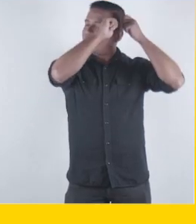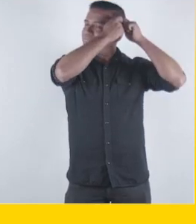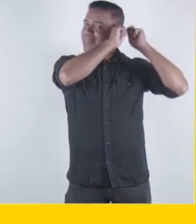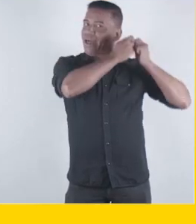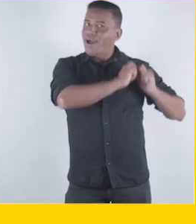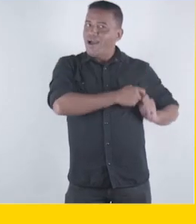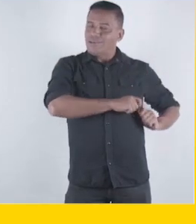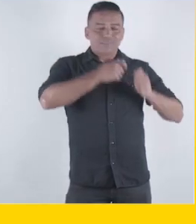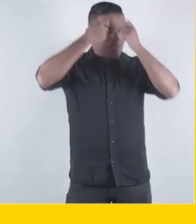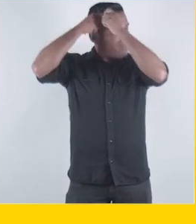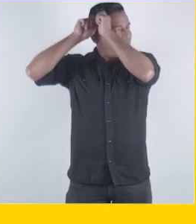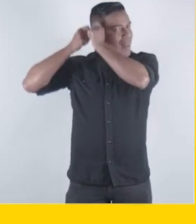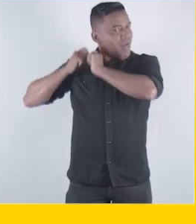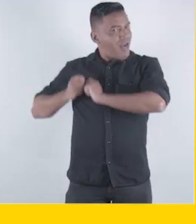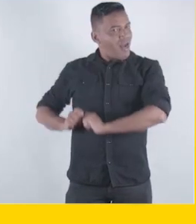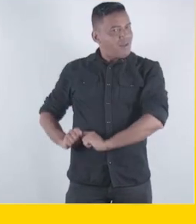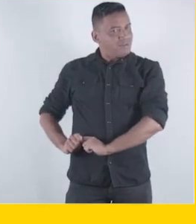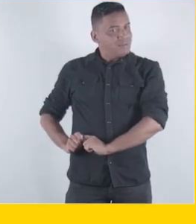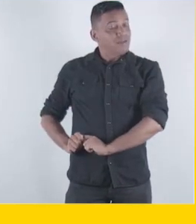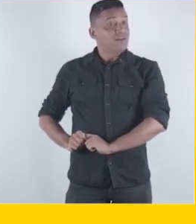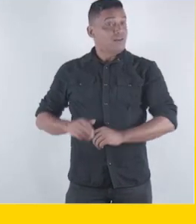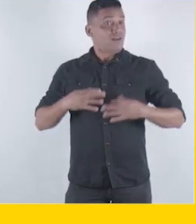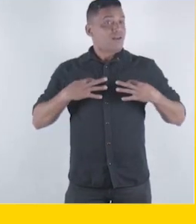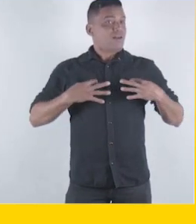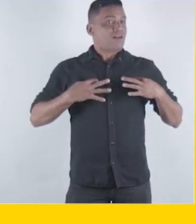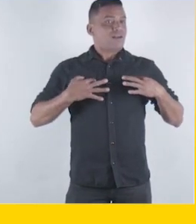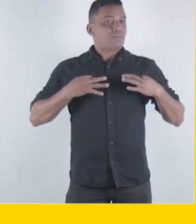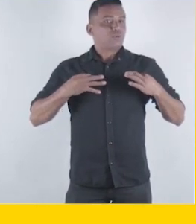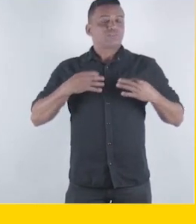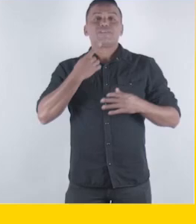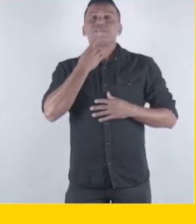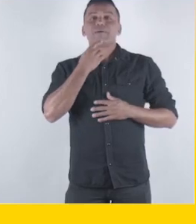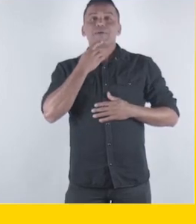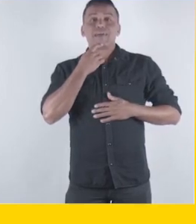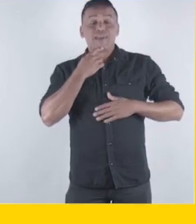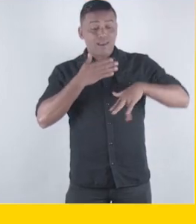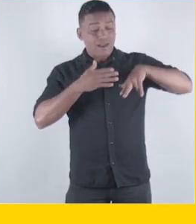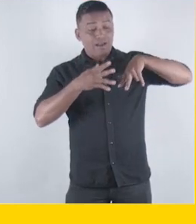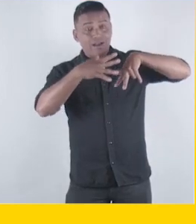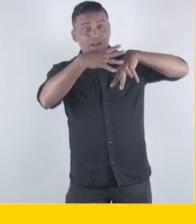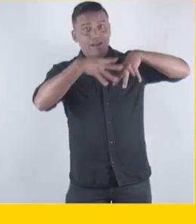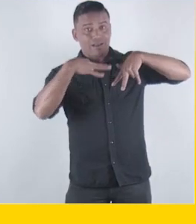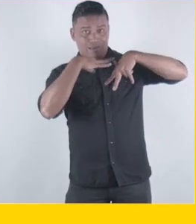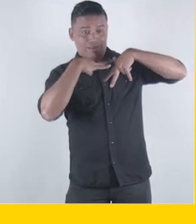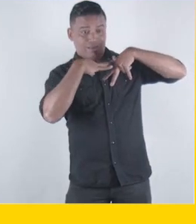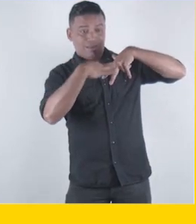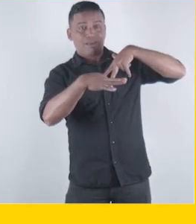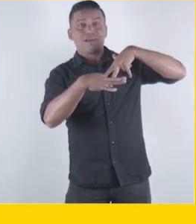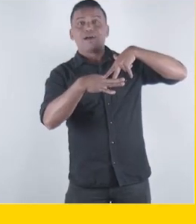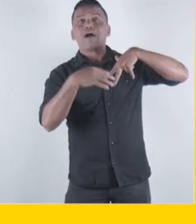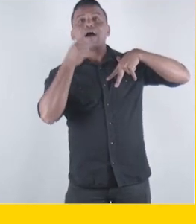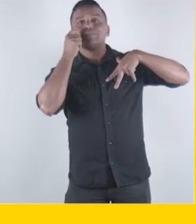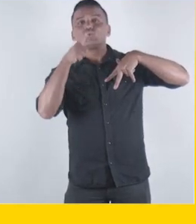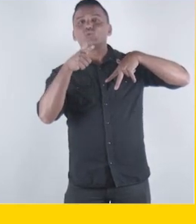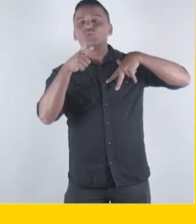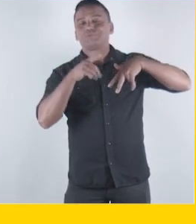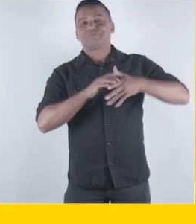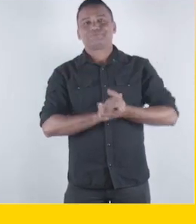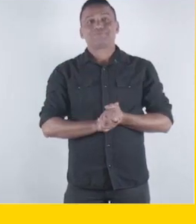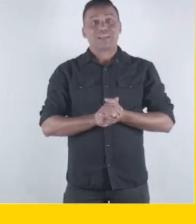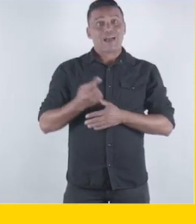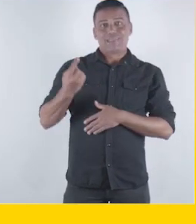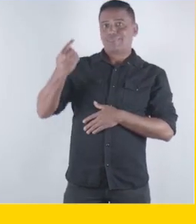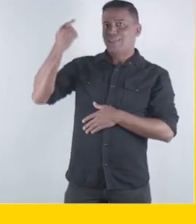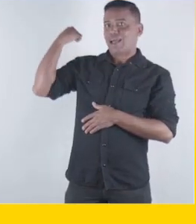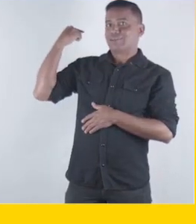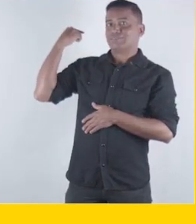cintura. Estou de blusa vermelha e de calça xadrez azul. Atrás de